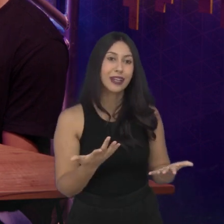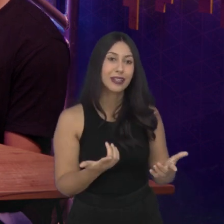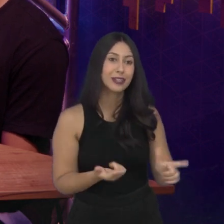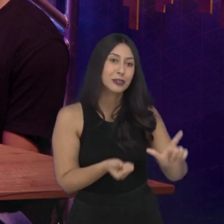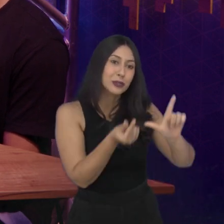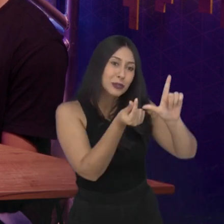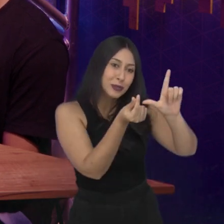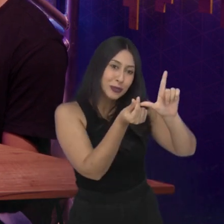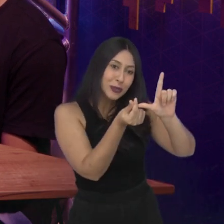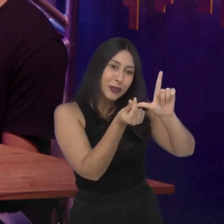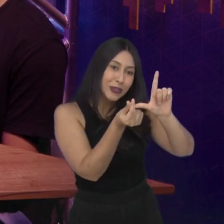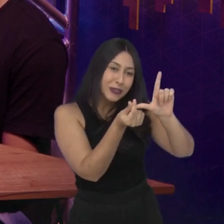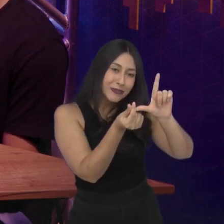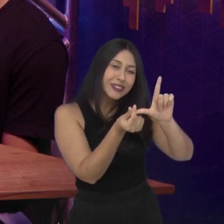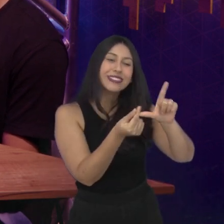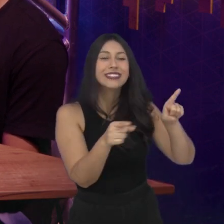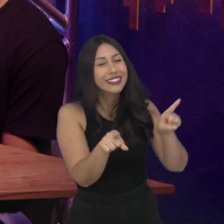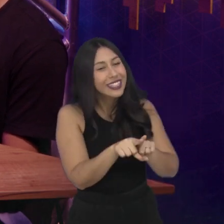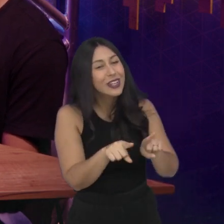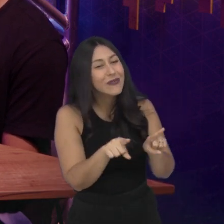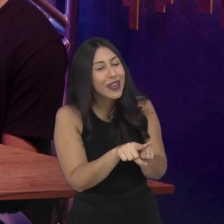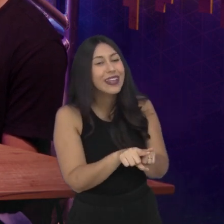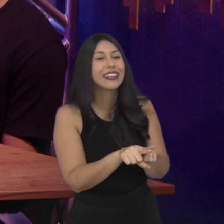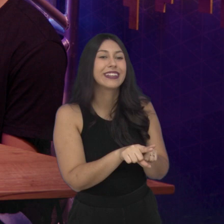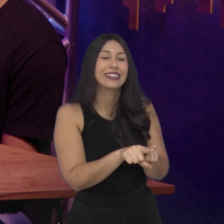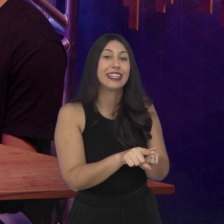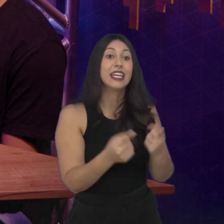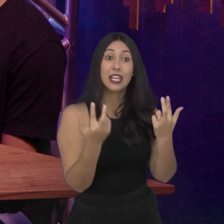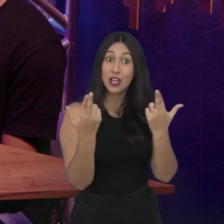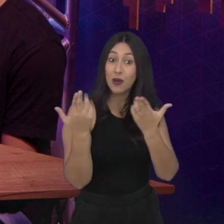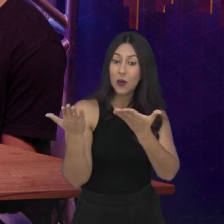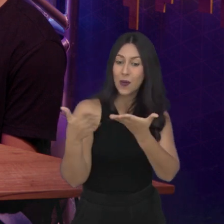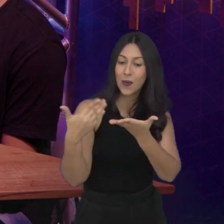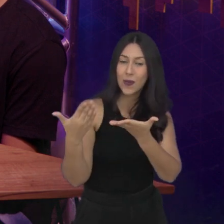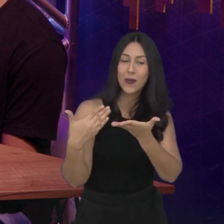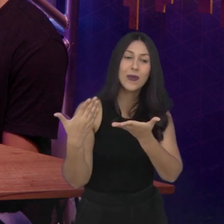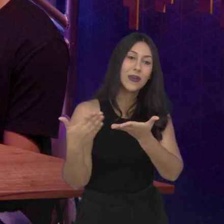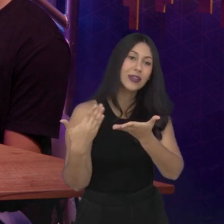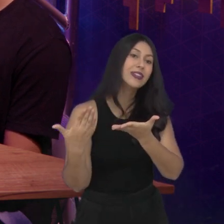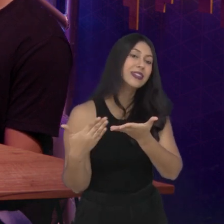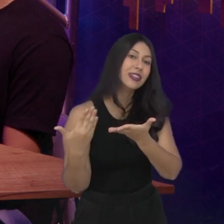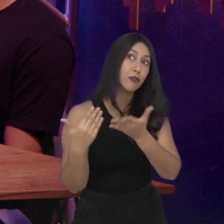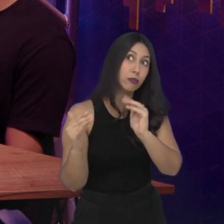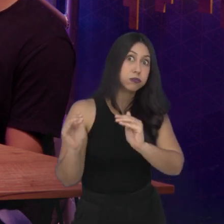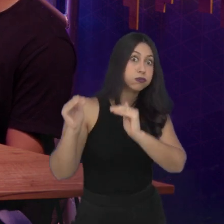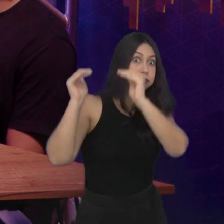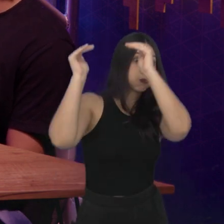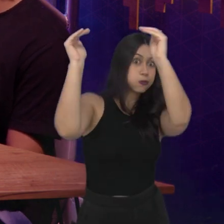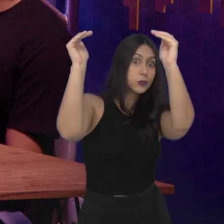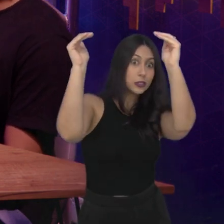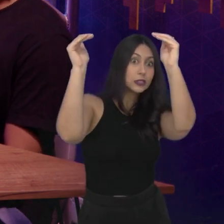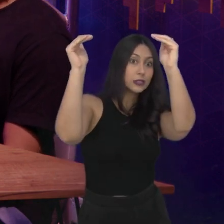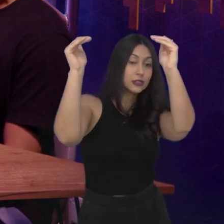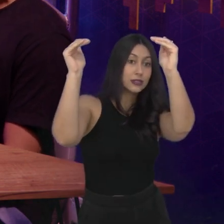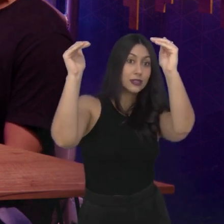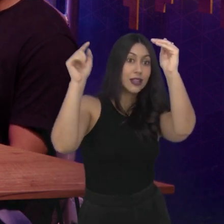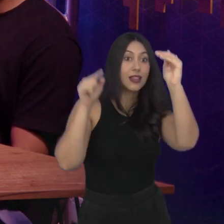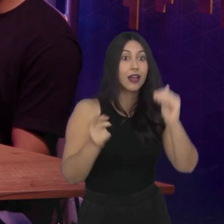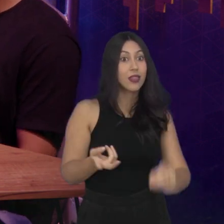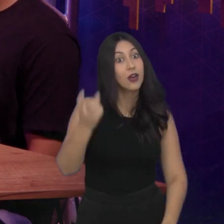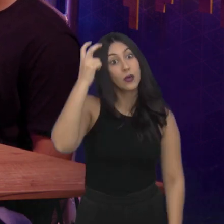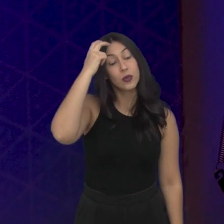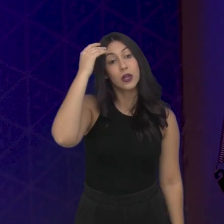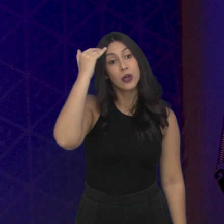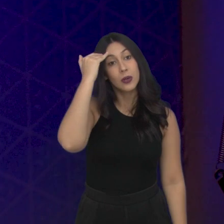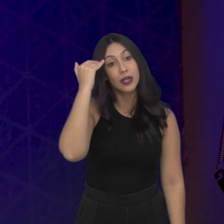que também aí tá tudo ligado, né, da mesma forma que o livro que eu citei é um dos expoentes do Healing Fiction e vem da cultura coreana, a gente